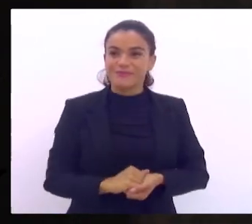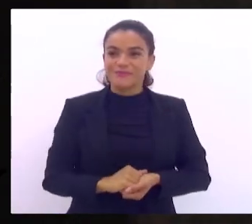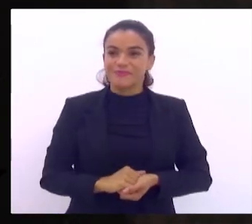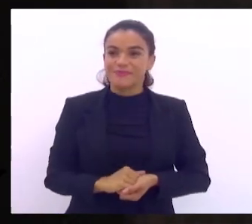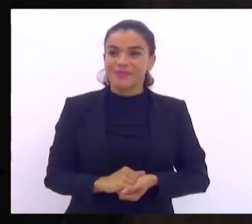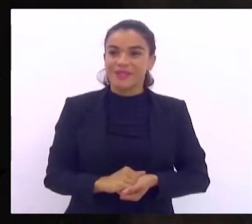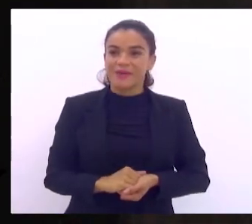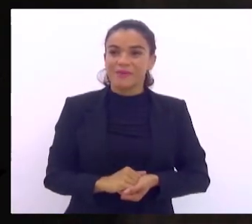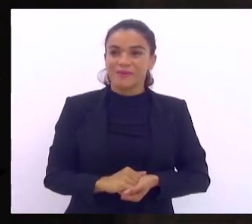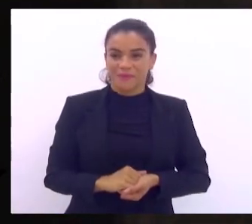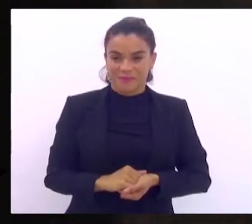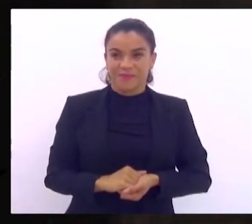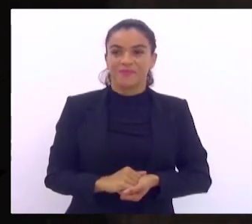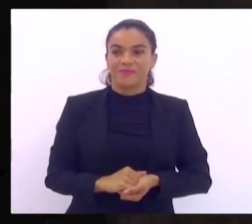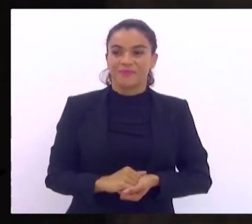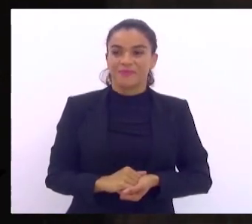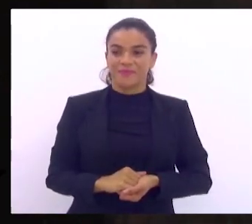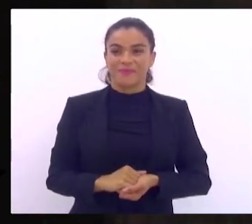presentes.